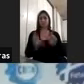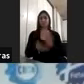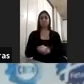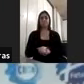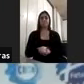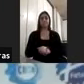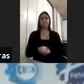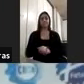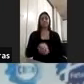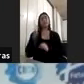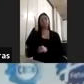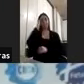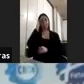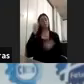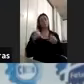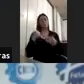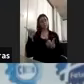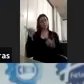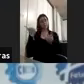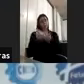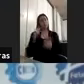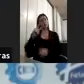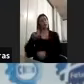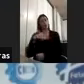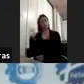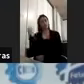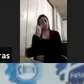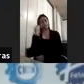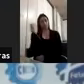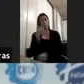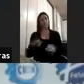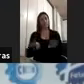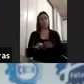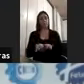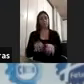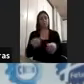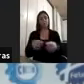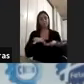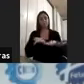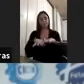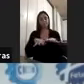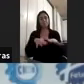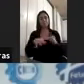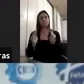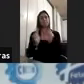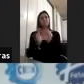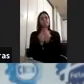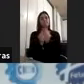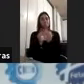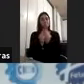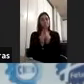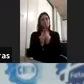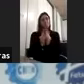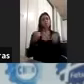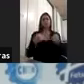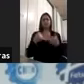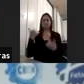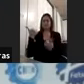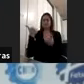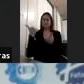apoio é extremamente importante, porque a movimentação na frente da fábrica de apoio à luta,